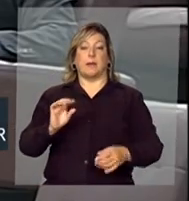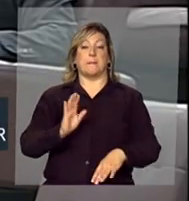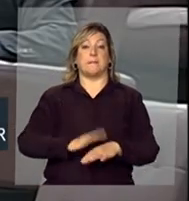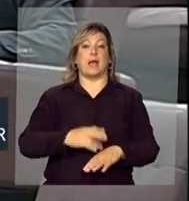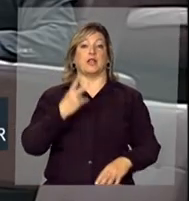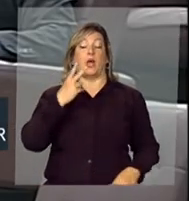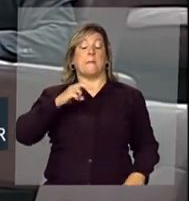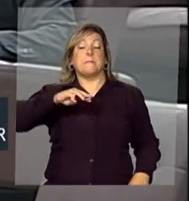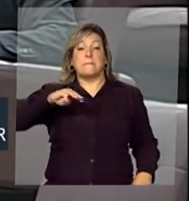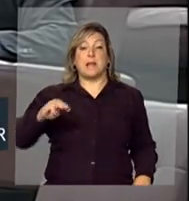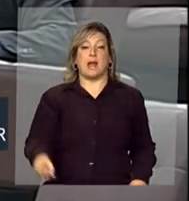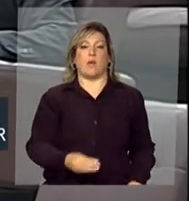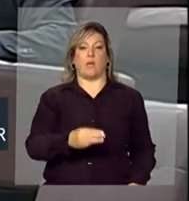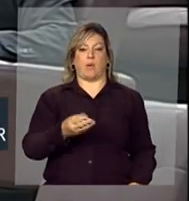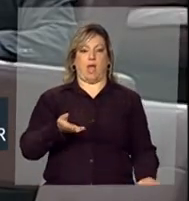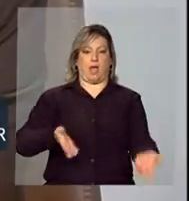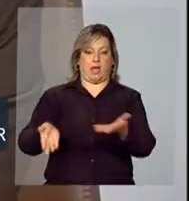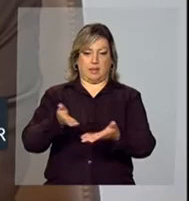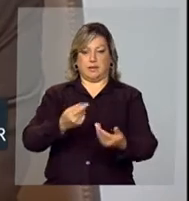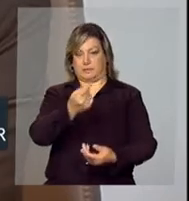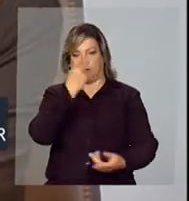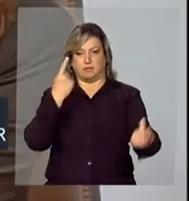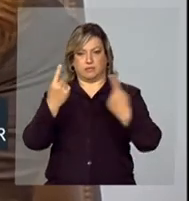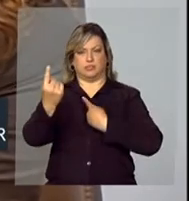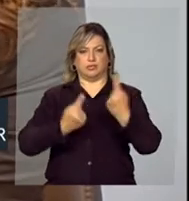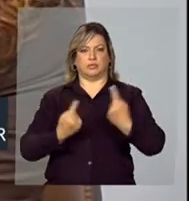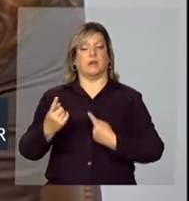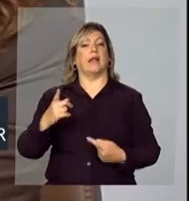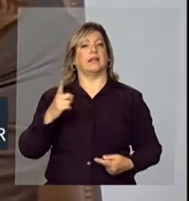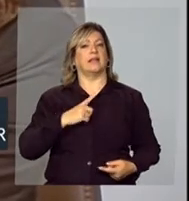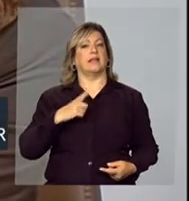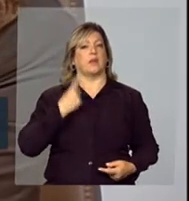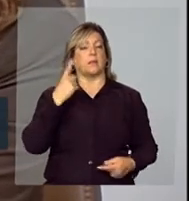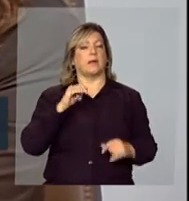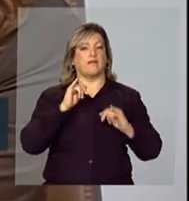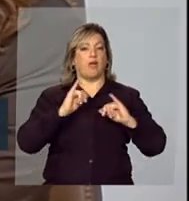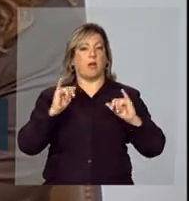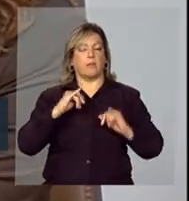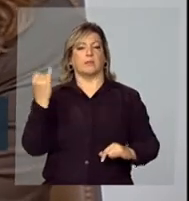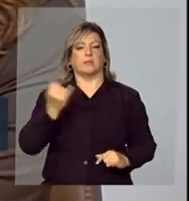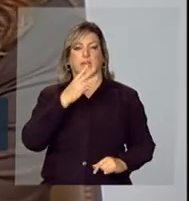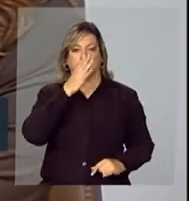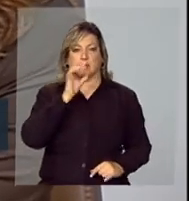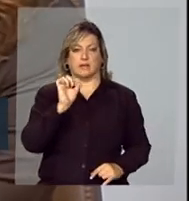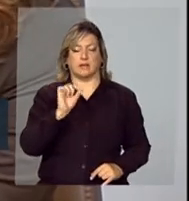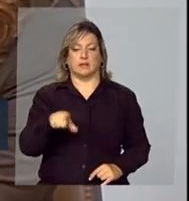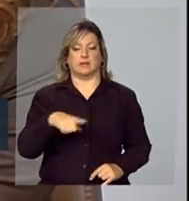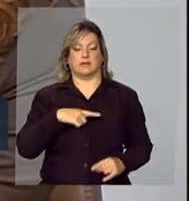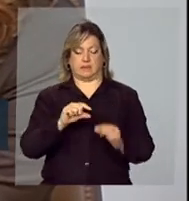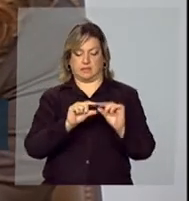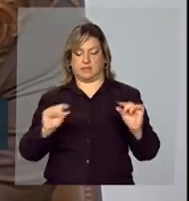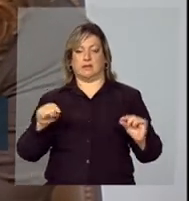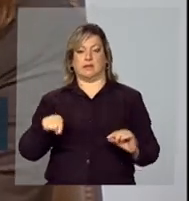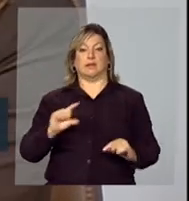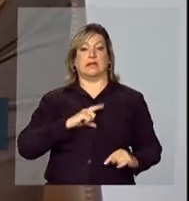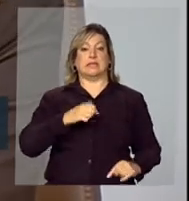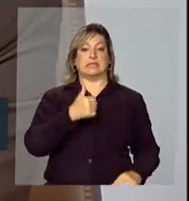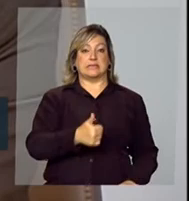milhões de atendimentos tem um dado muito interessante que tá aqui no rodapé do nosso boletim na página 5